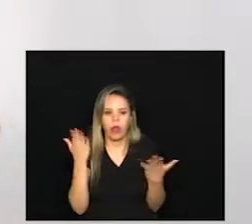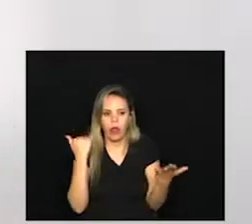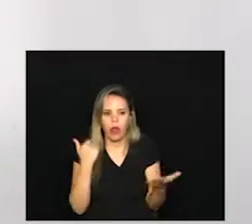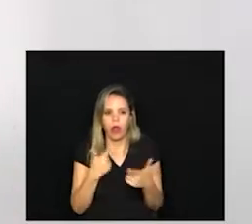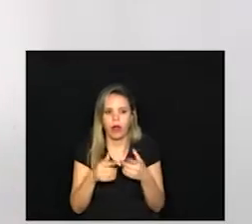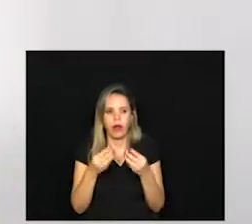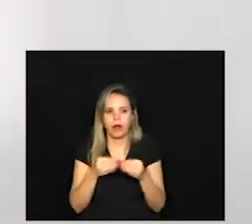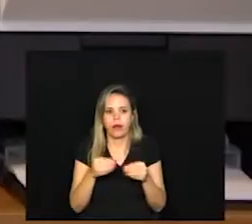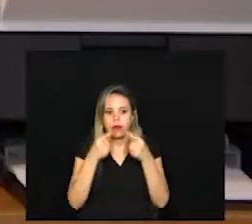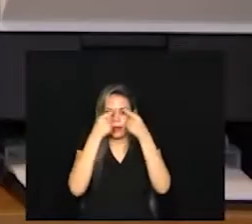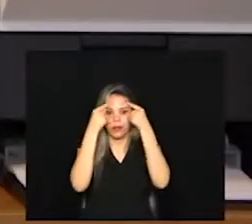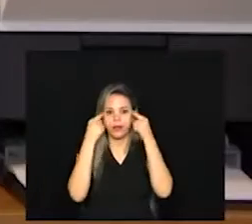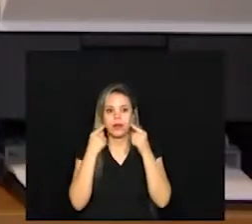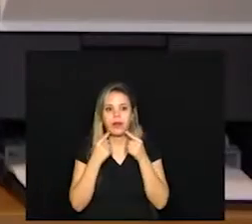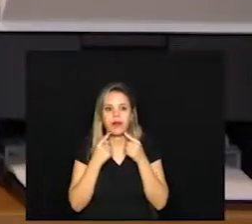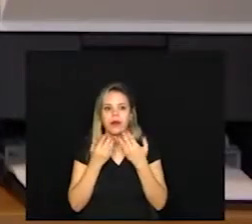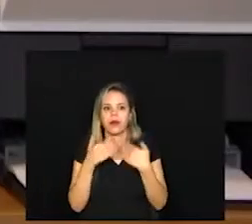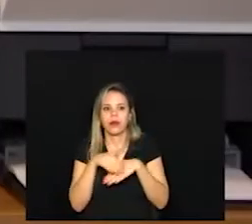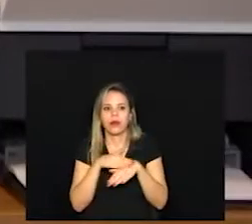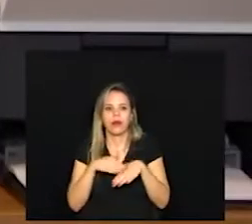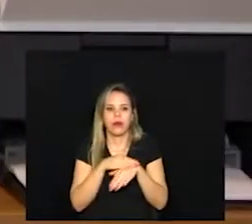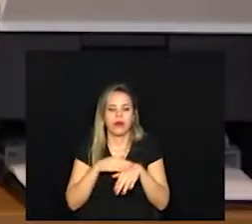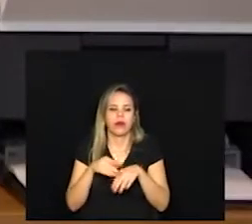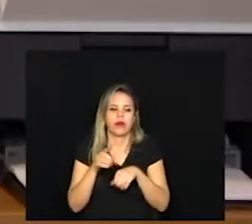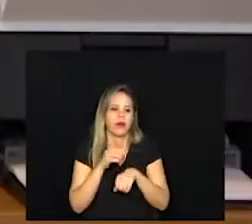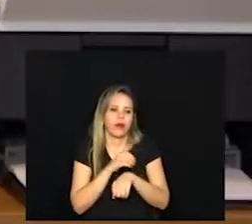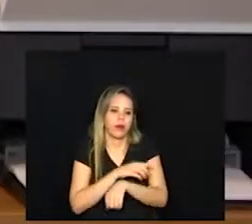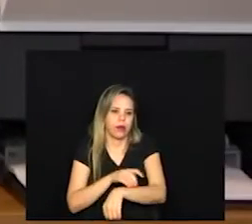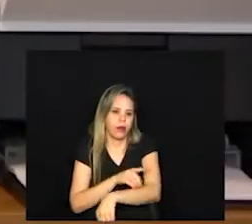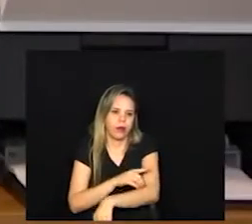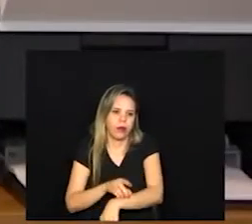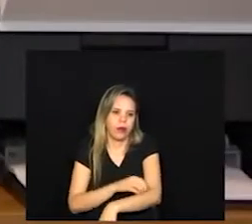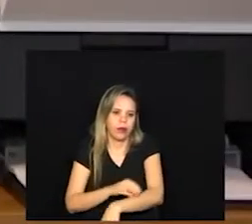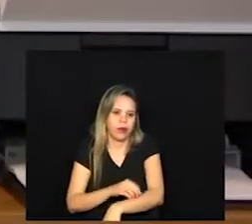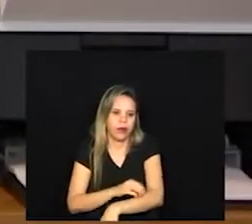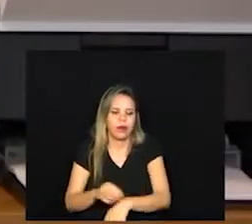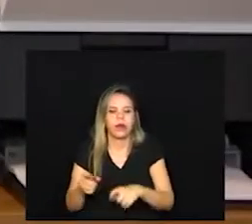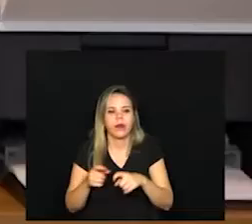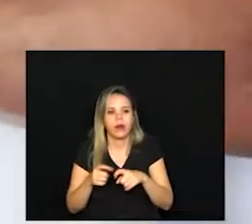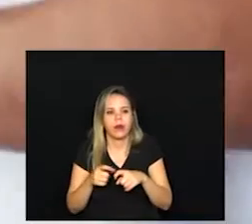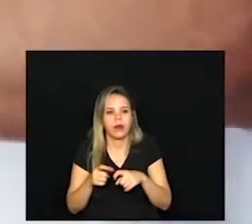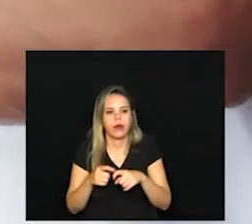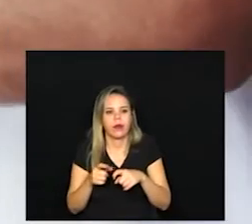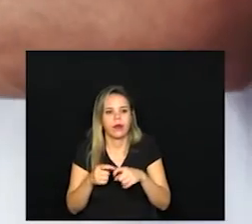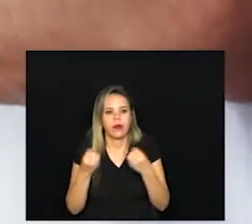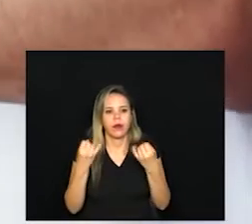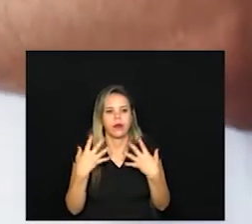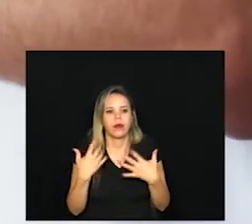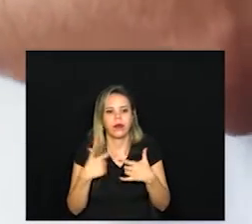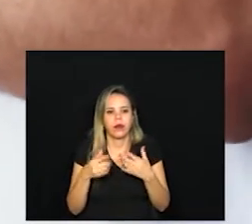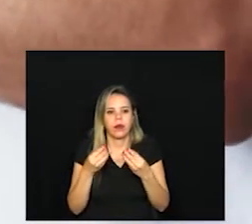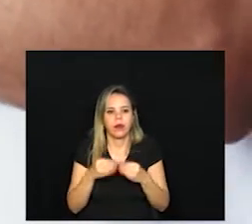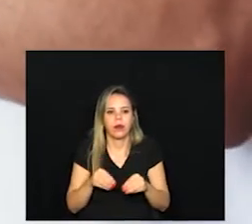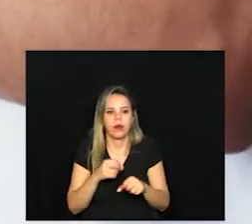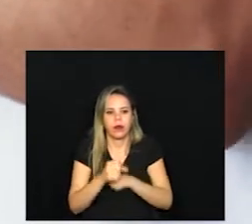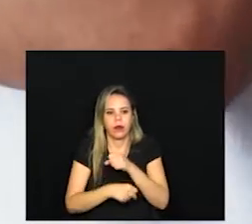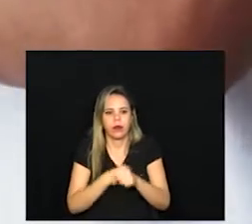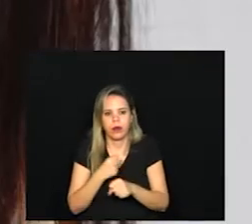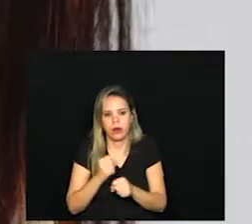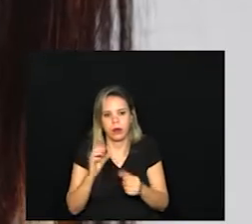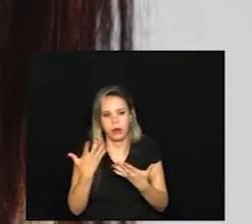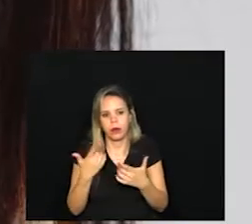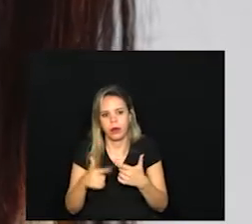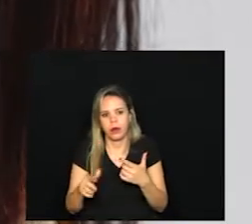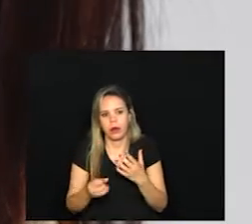isso afeta a sua pele? Nós conversamos com um dermatologista que explicou os danos que essa estação do ano pode